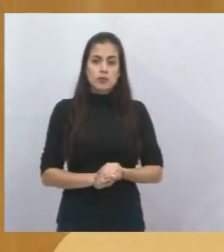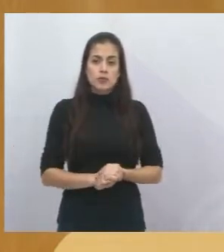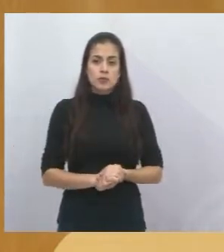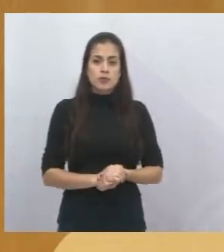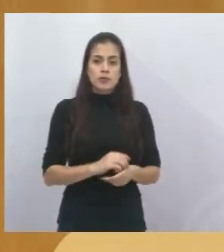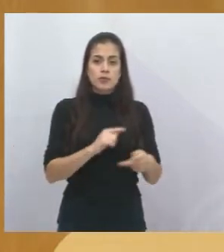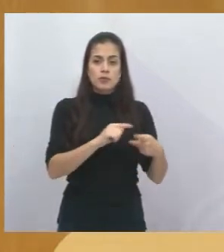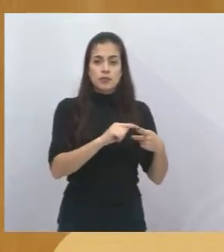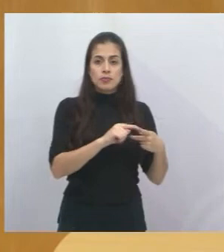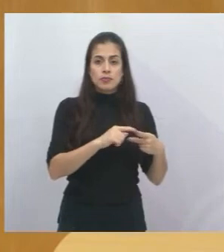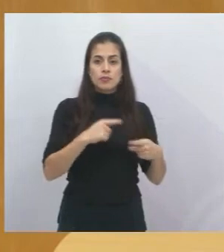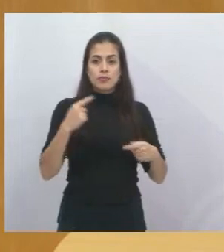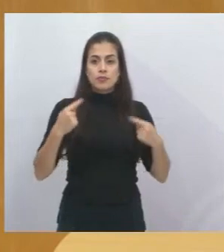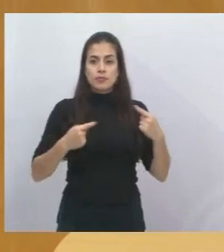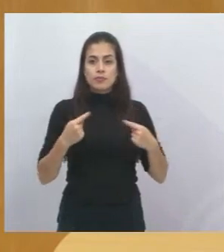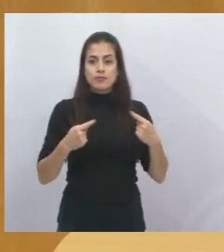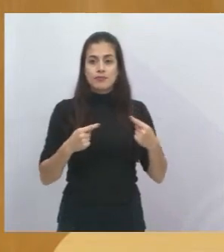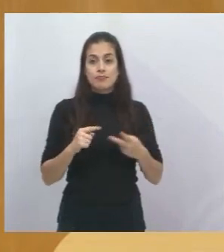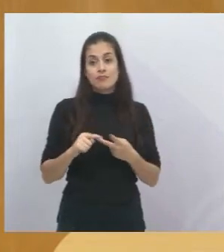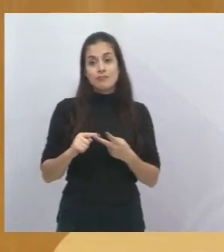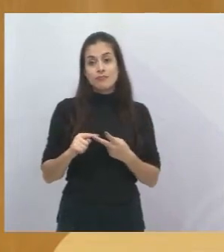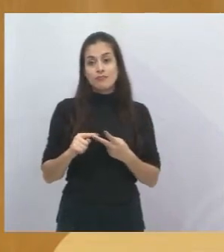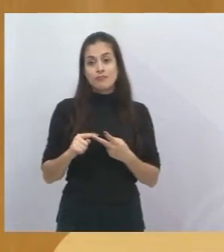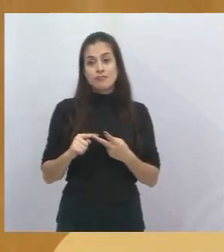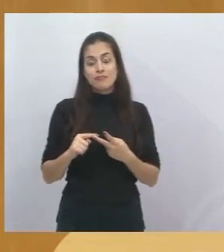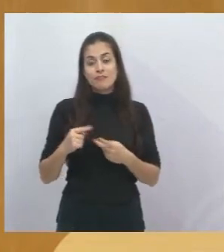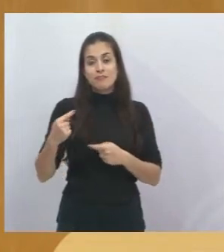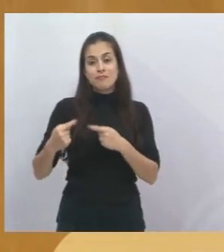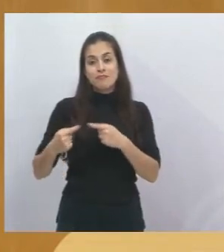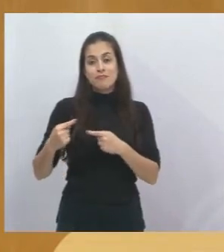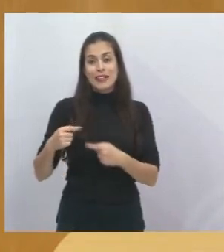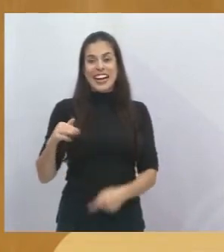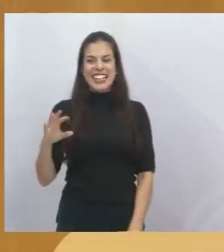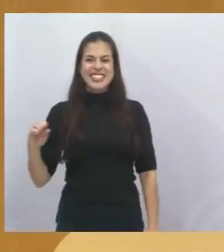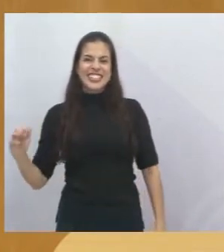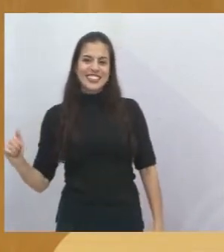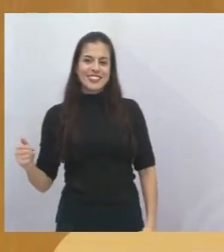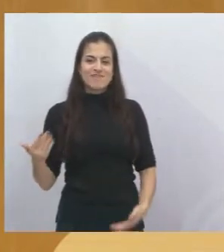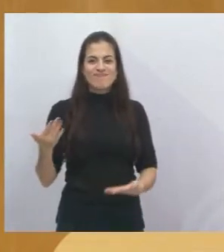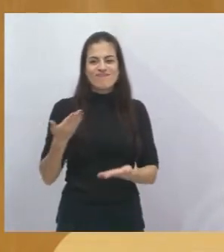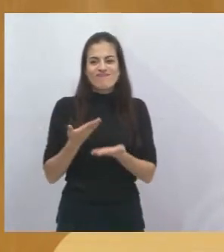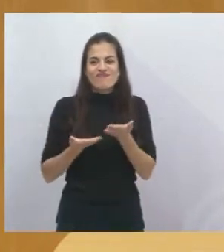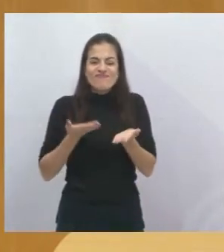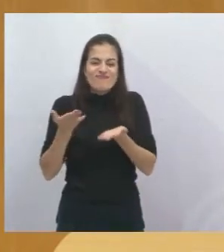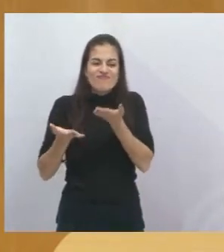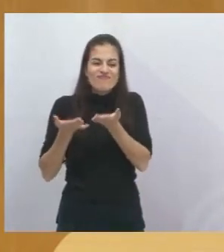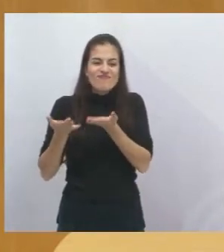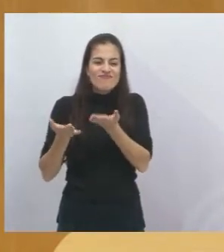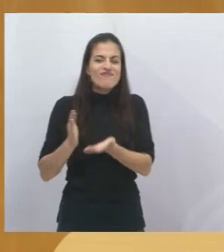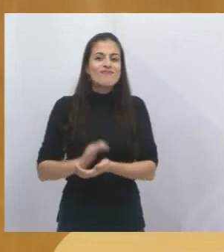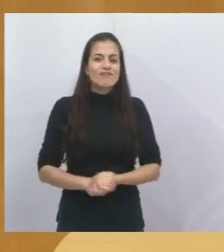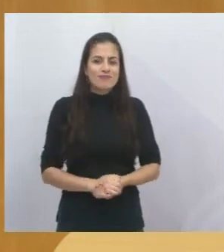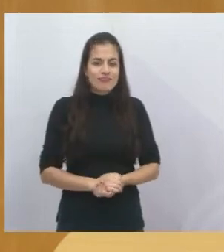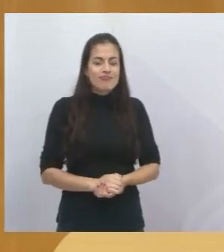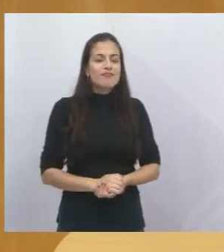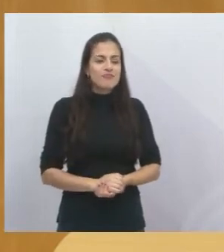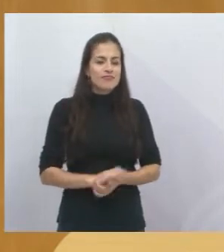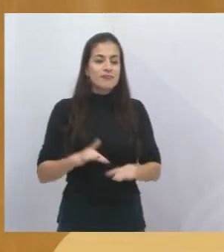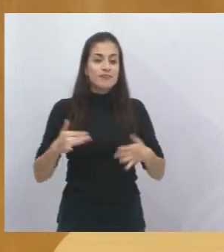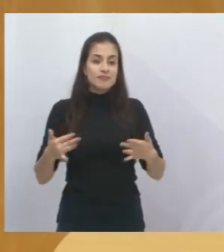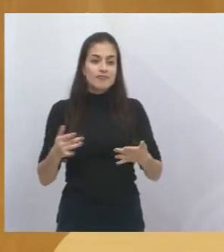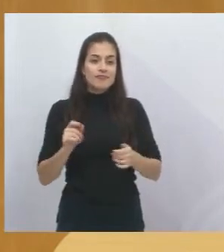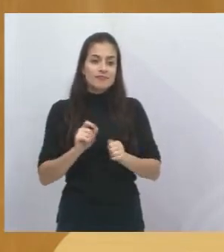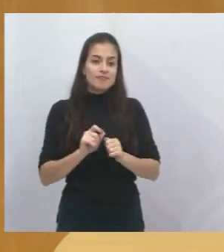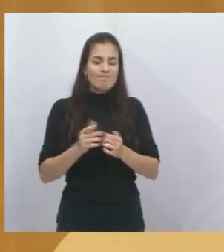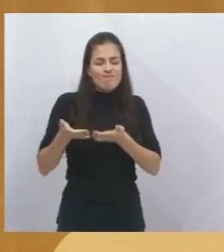política correta, o povo e a população não sofrem. Mas eu acho que fazer politicagem é o que está acontecendo, e